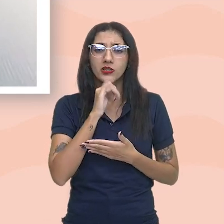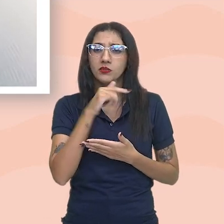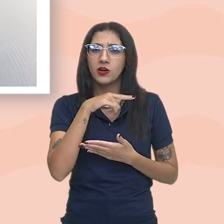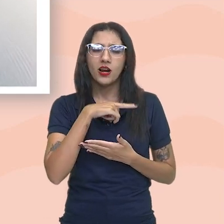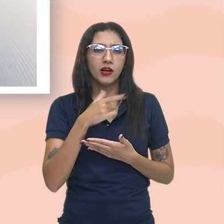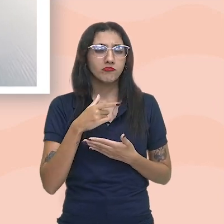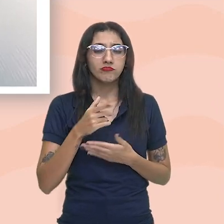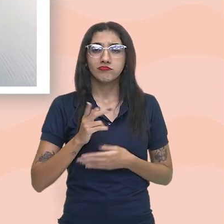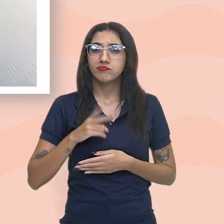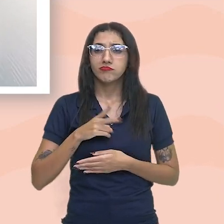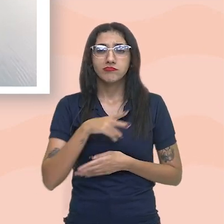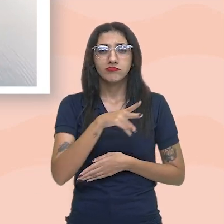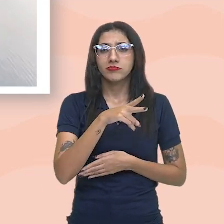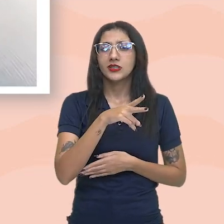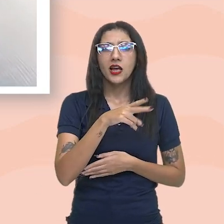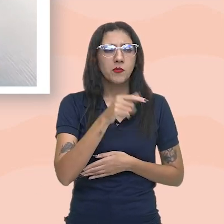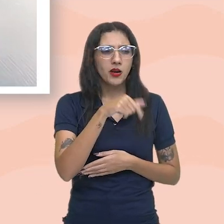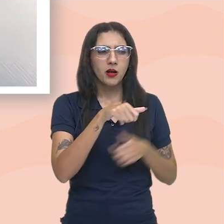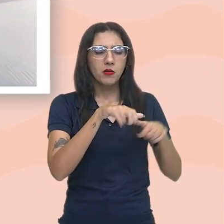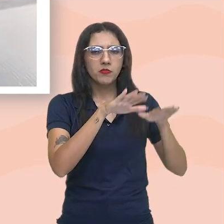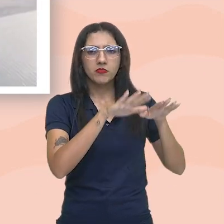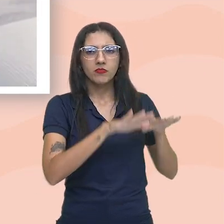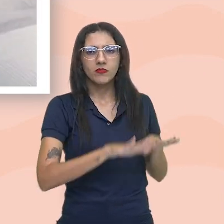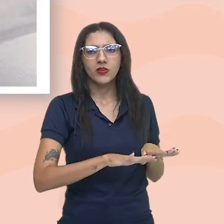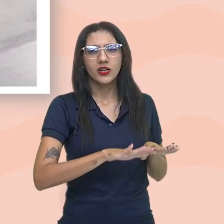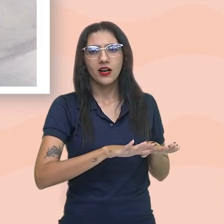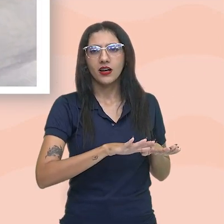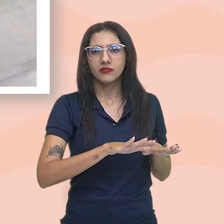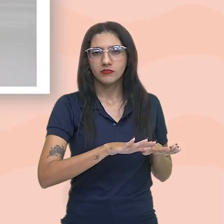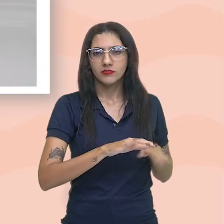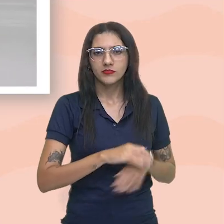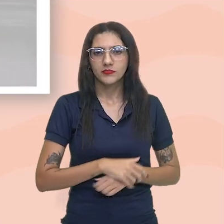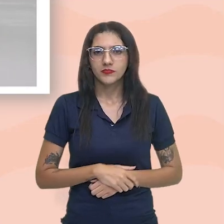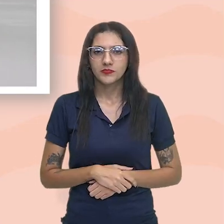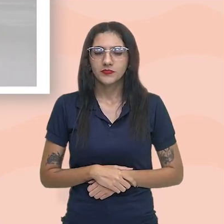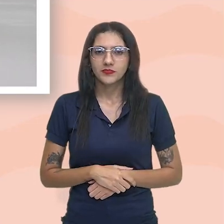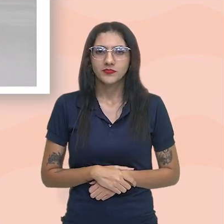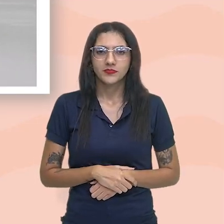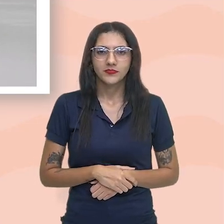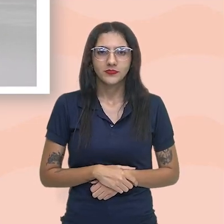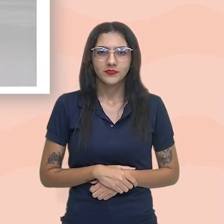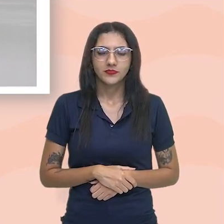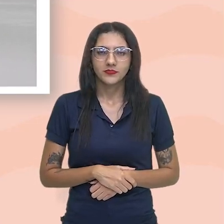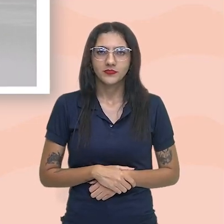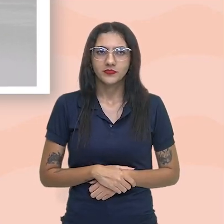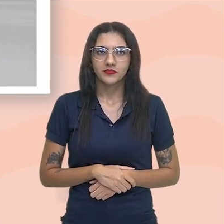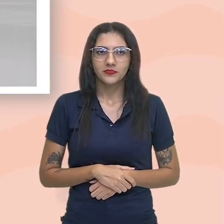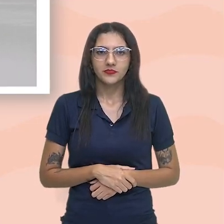descanso, né? Merecido, né? Do que ela precisa.